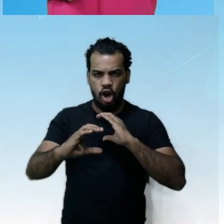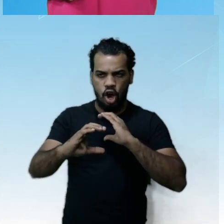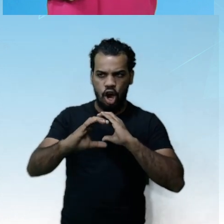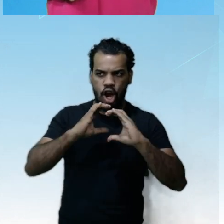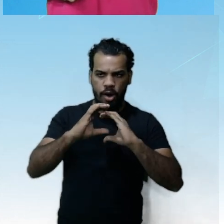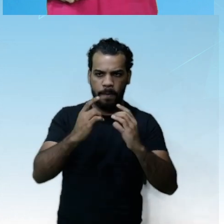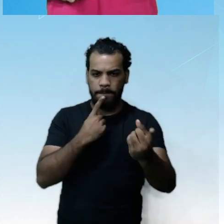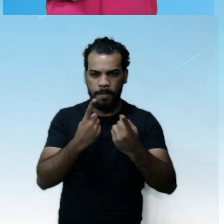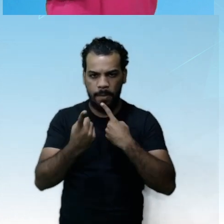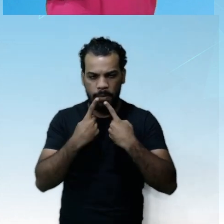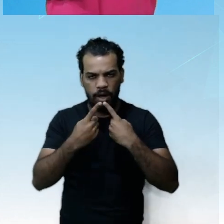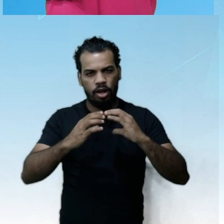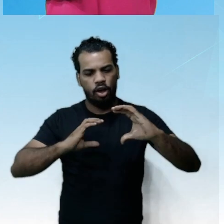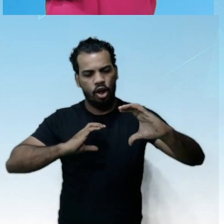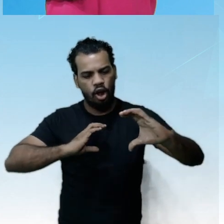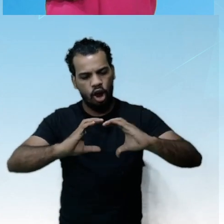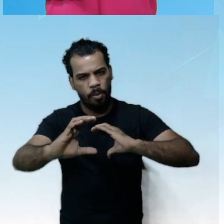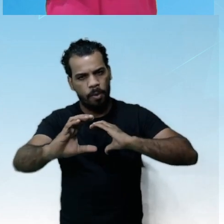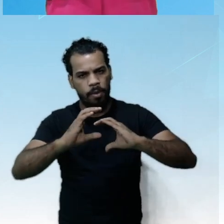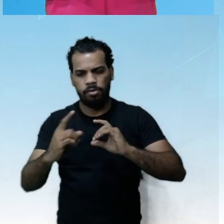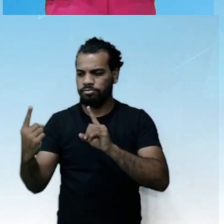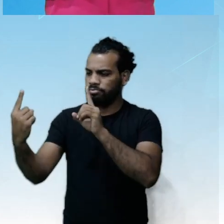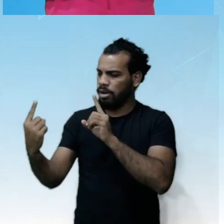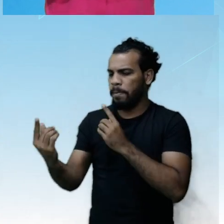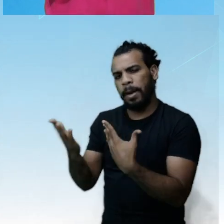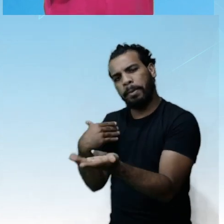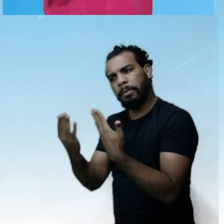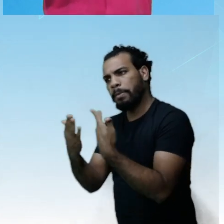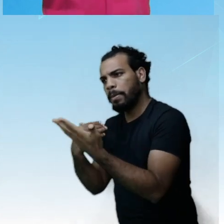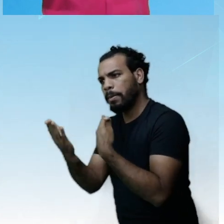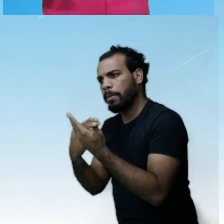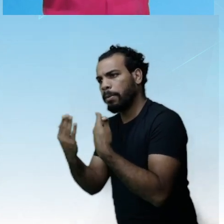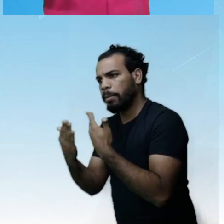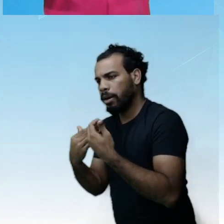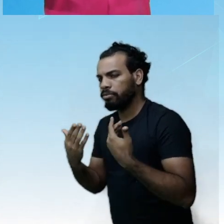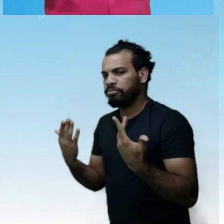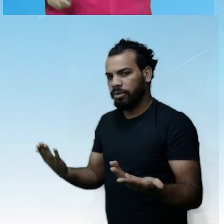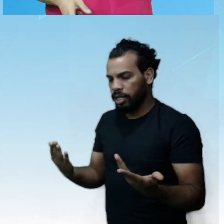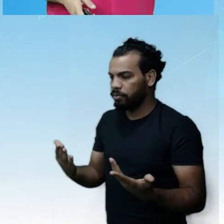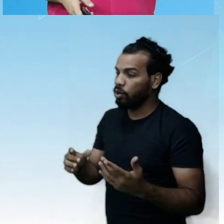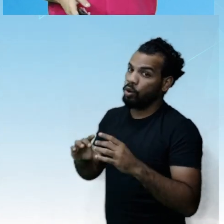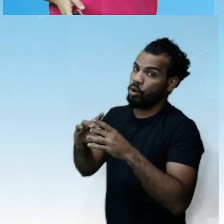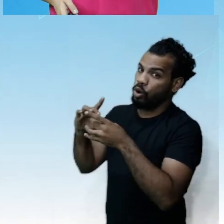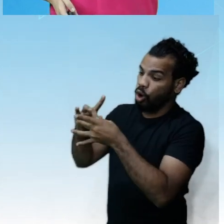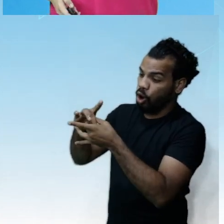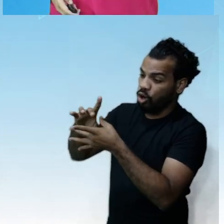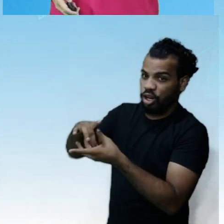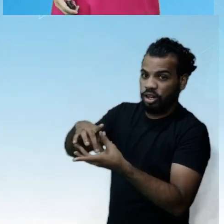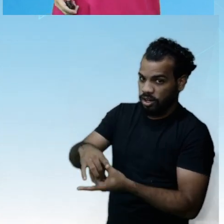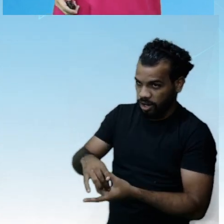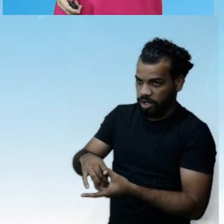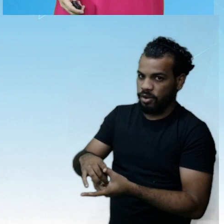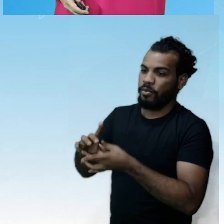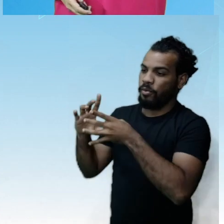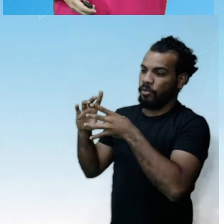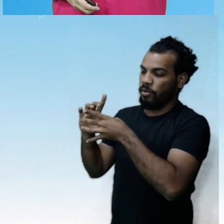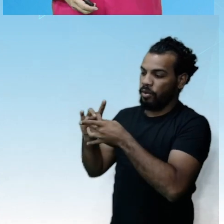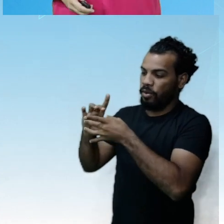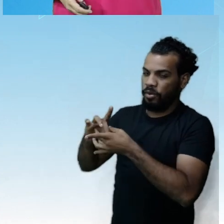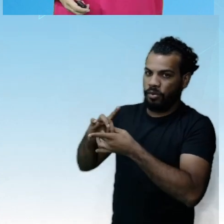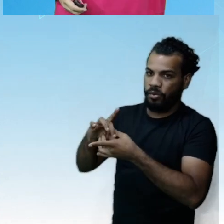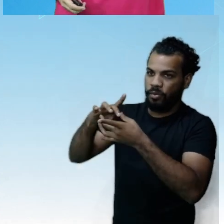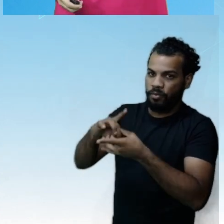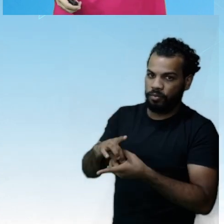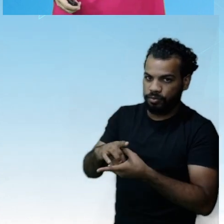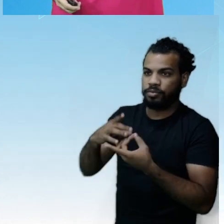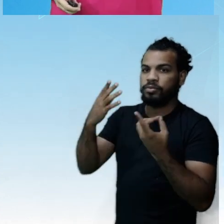estar com o outro, de se comunicar com o outro e também a questão do contexto. E lembrar que é uma categoria, são